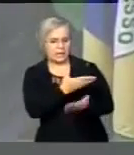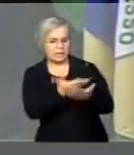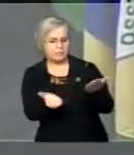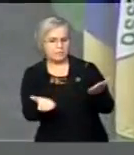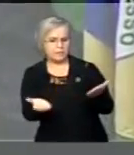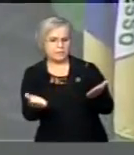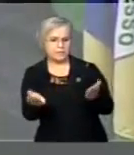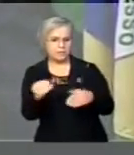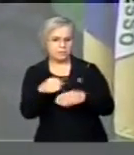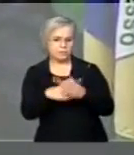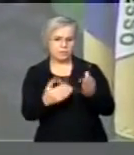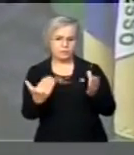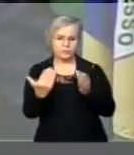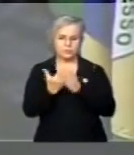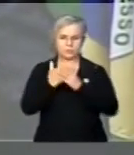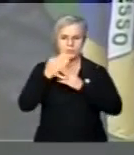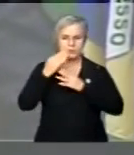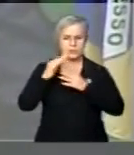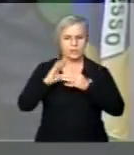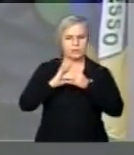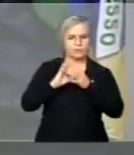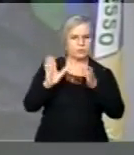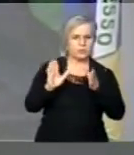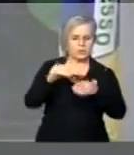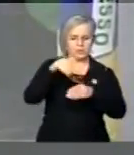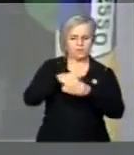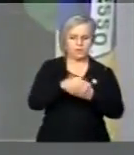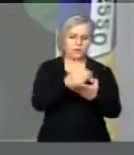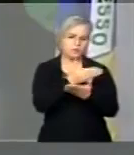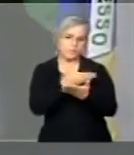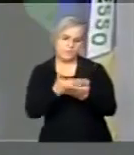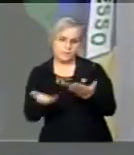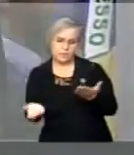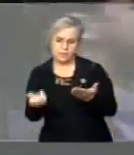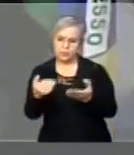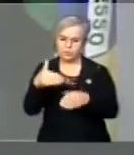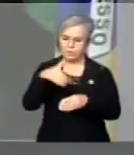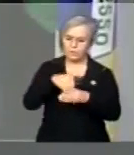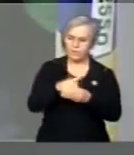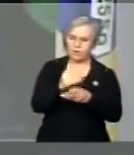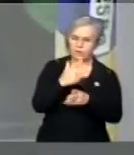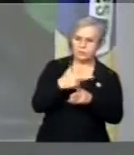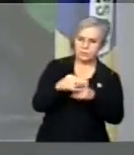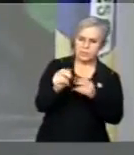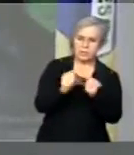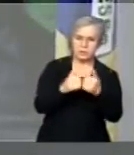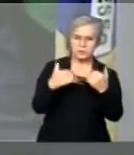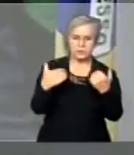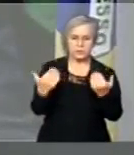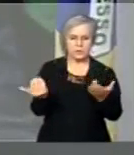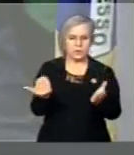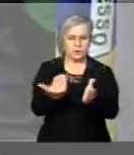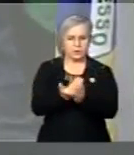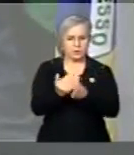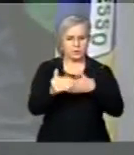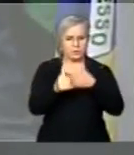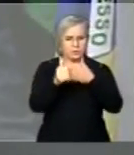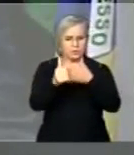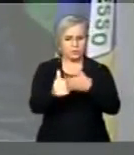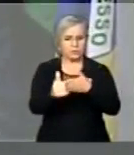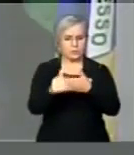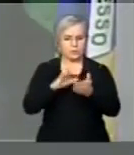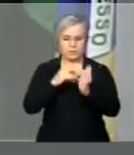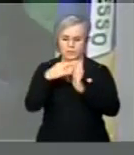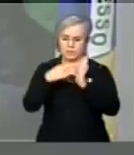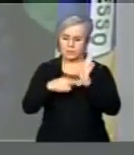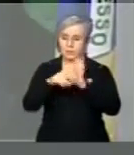processo democrático, foi derrotado no voto, em um processo conduzido e regulamentado pelo